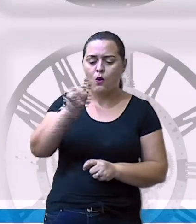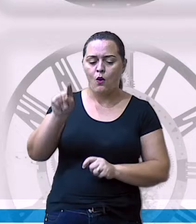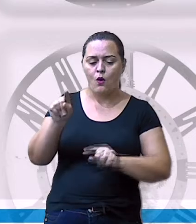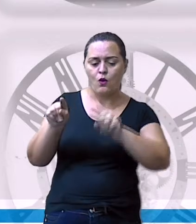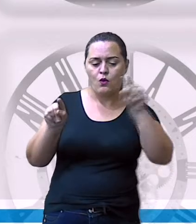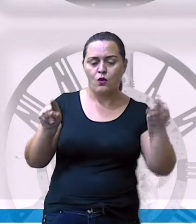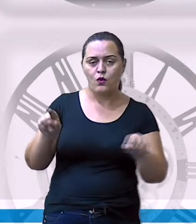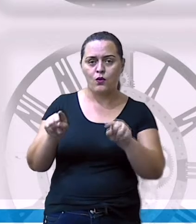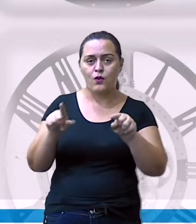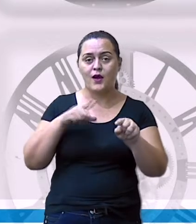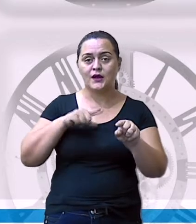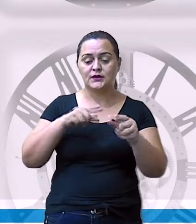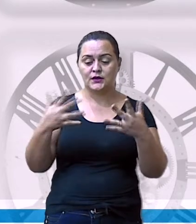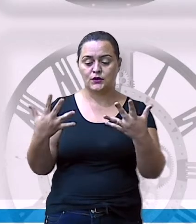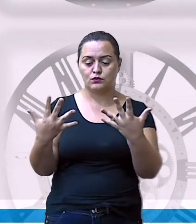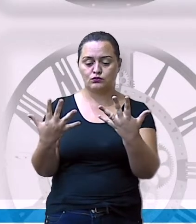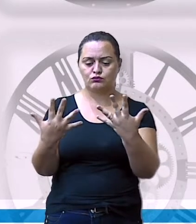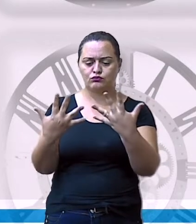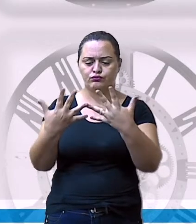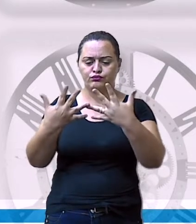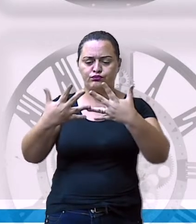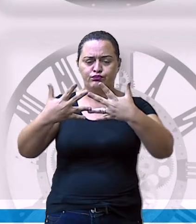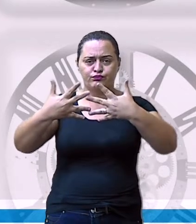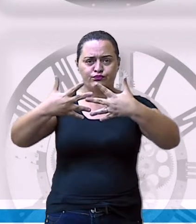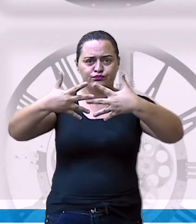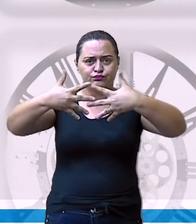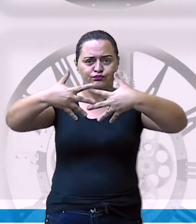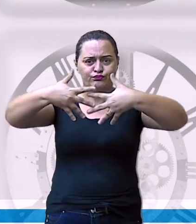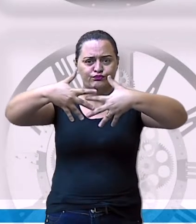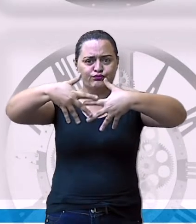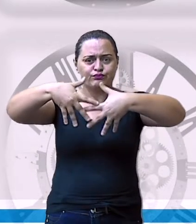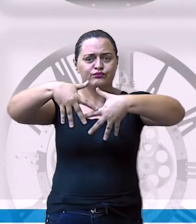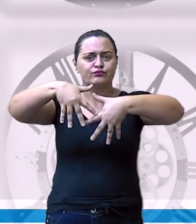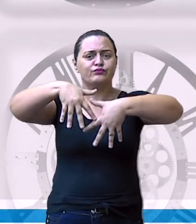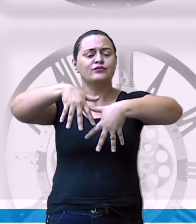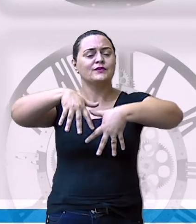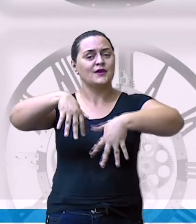ao redor. Esses dentes se encaixam